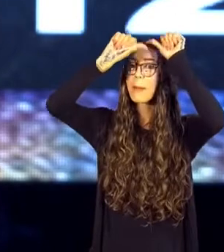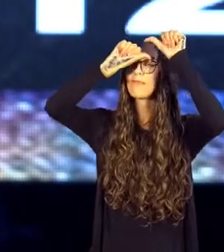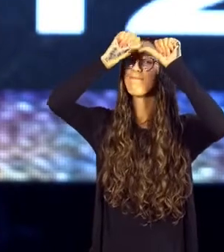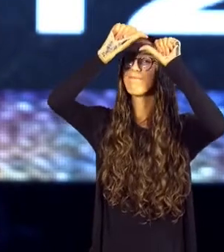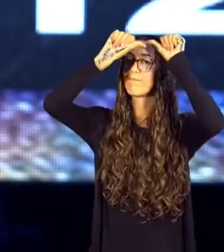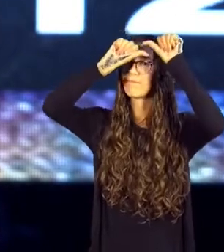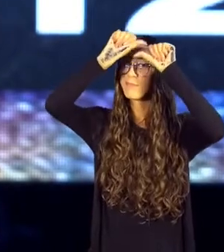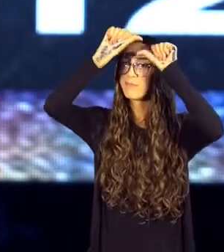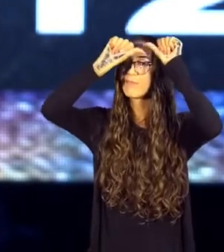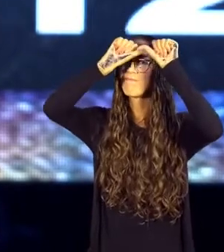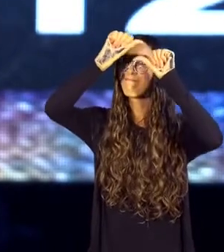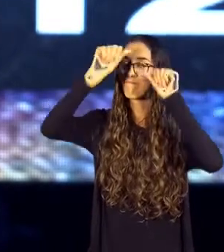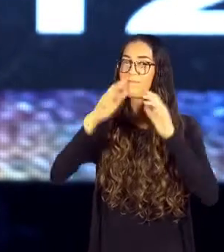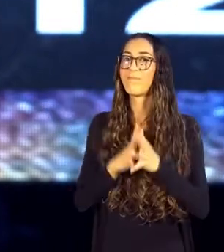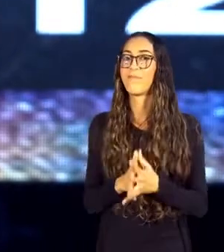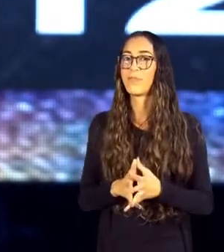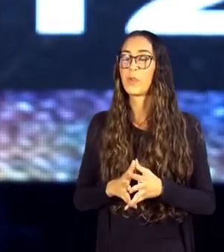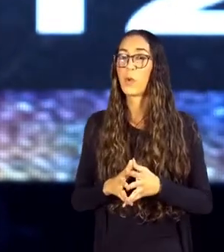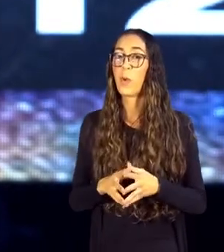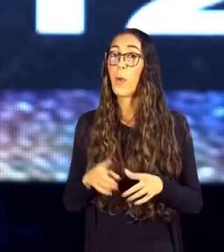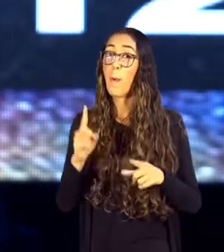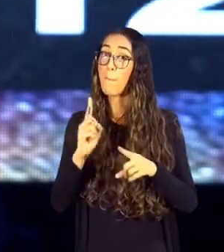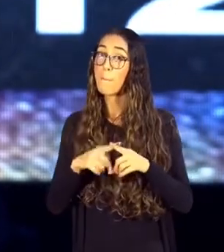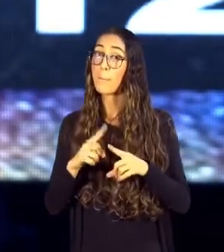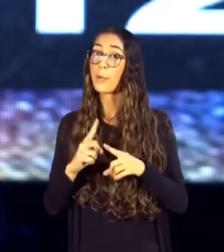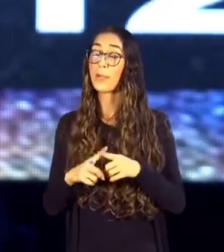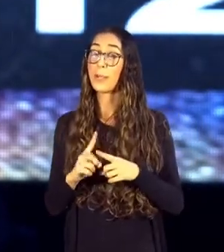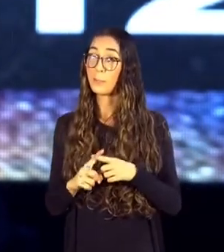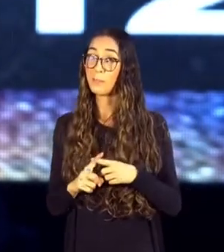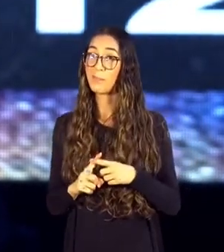Transforma-se pela renovação da sua mente, para que sejam